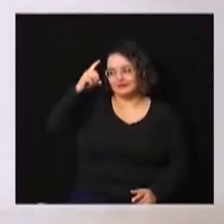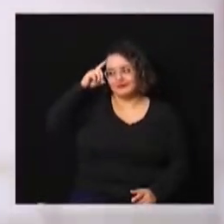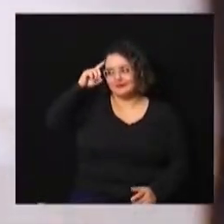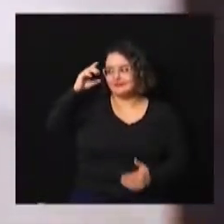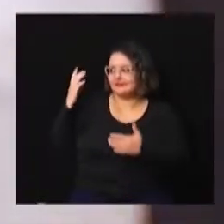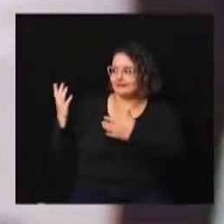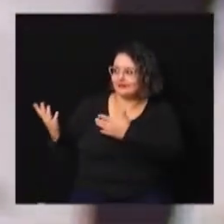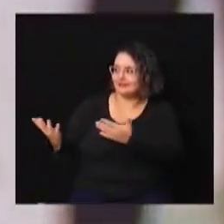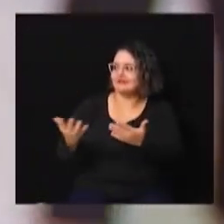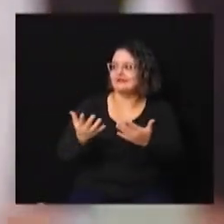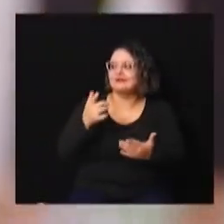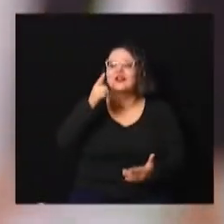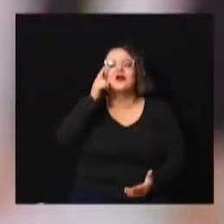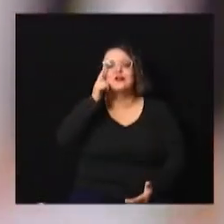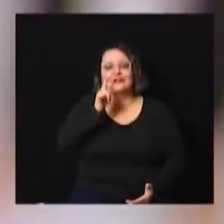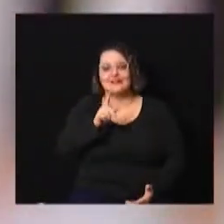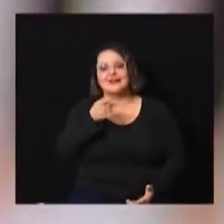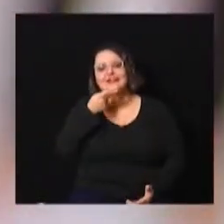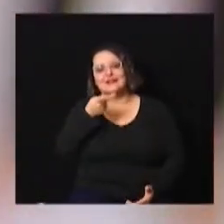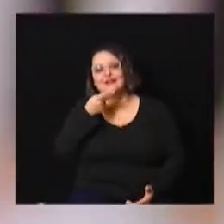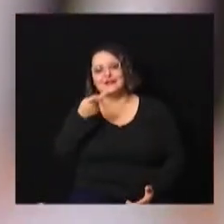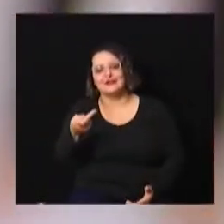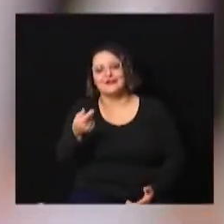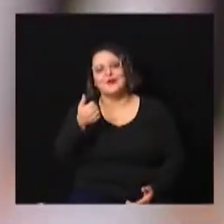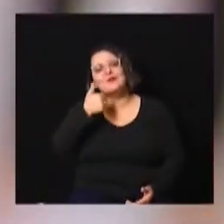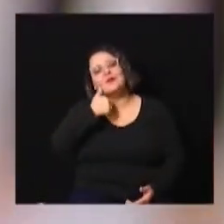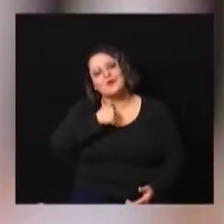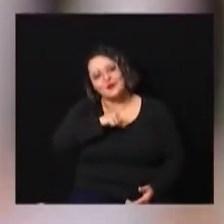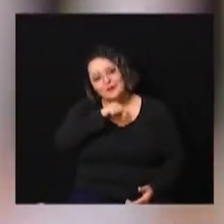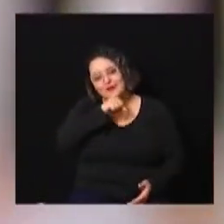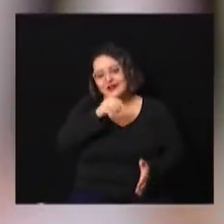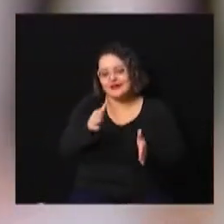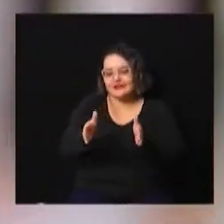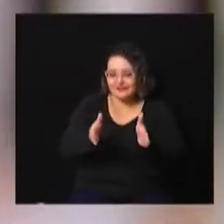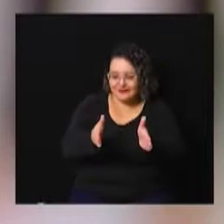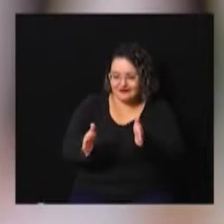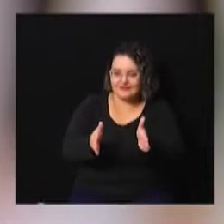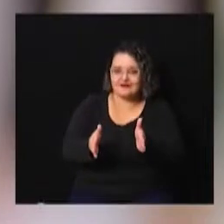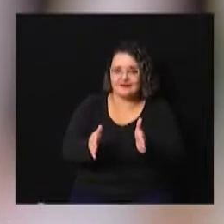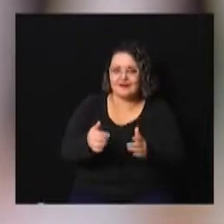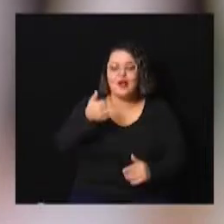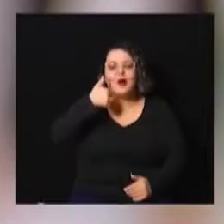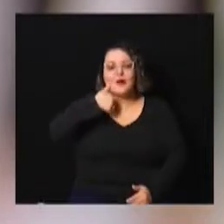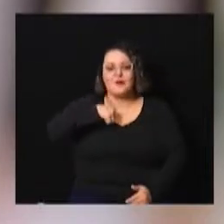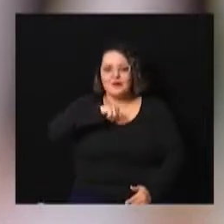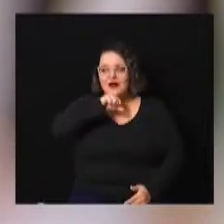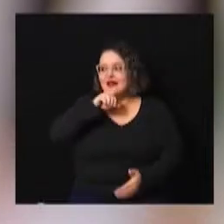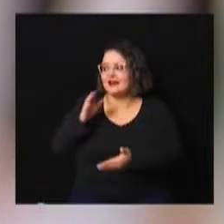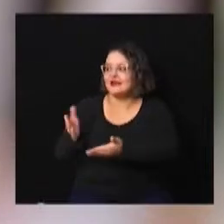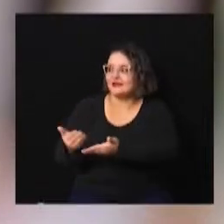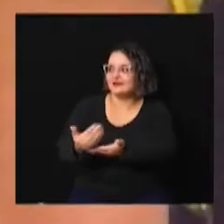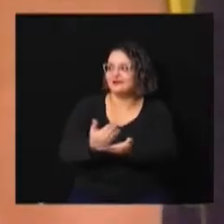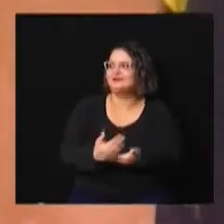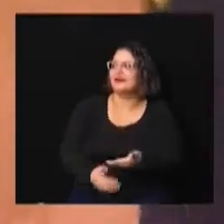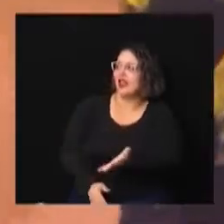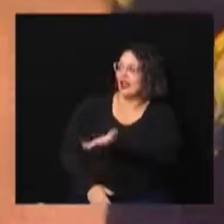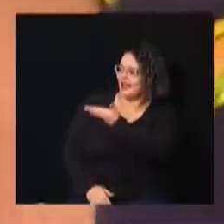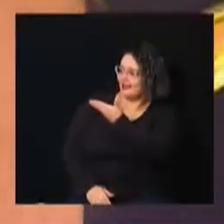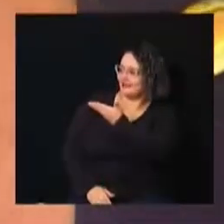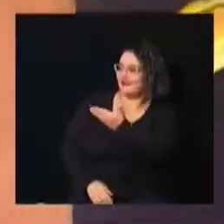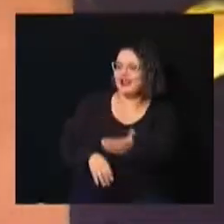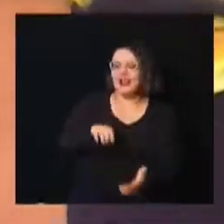aqui consegue dizer como é ser mãe por tempo determinado, mãe acolhedora. Esta